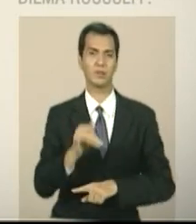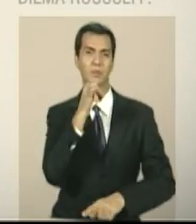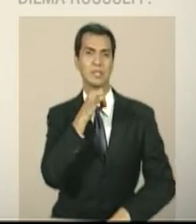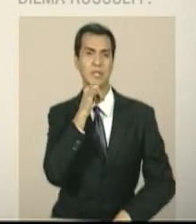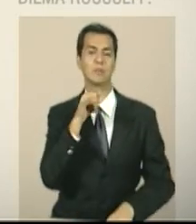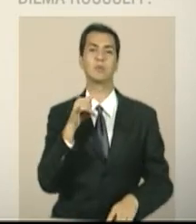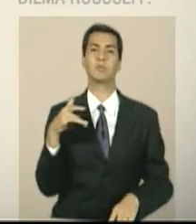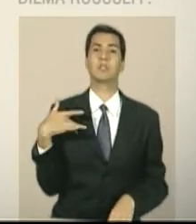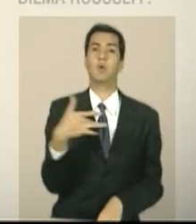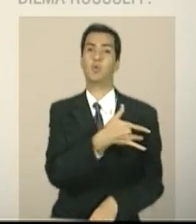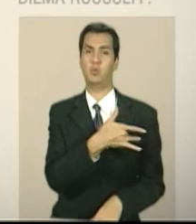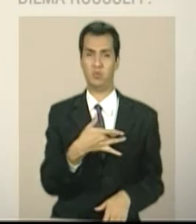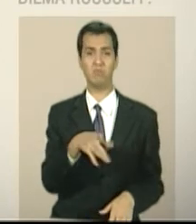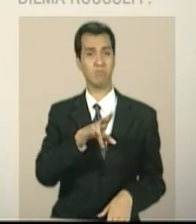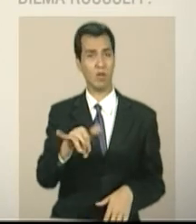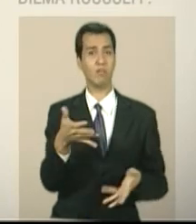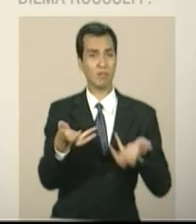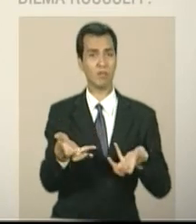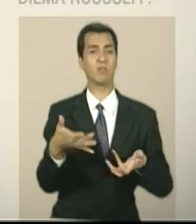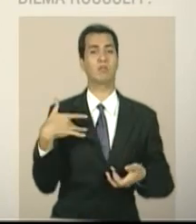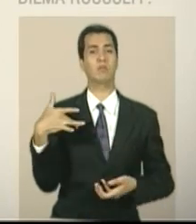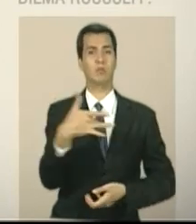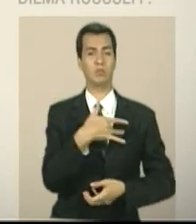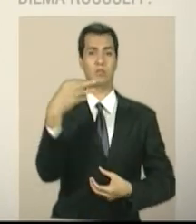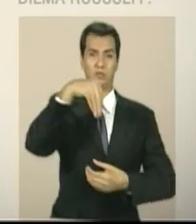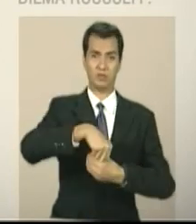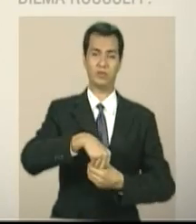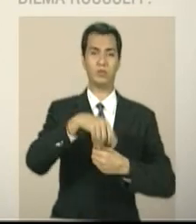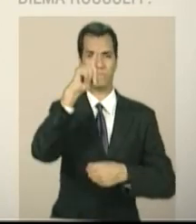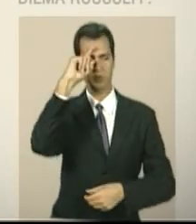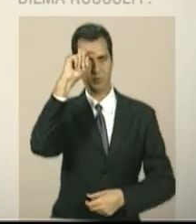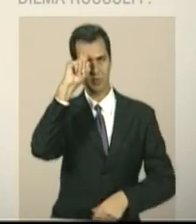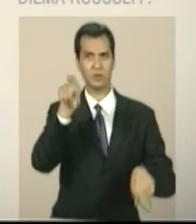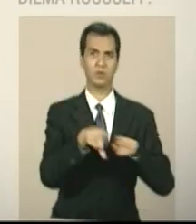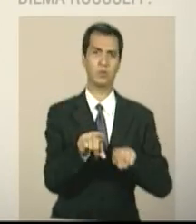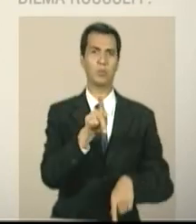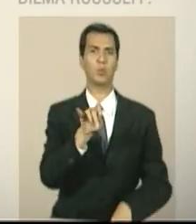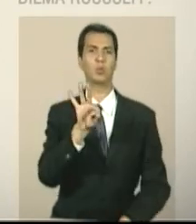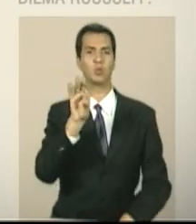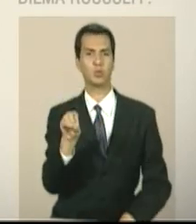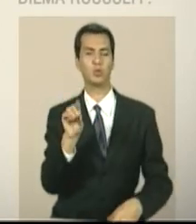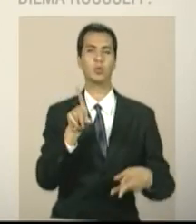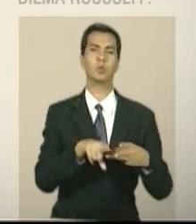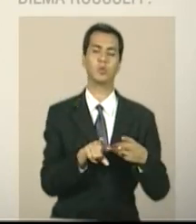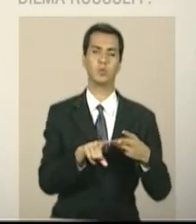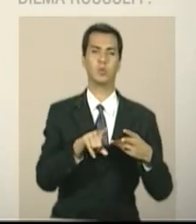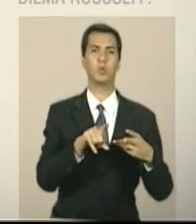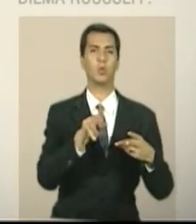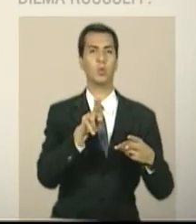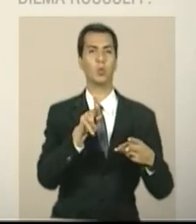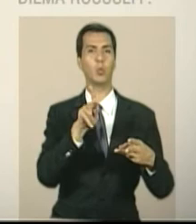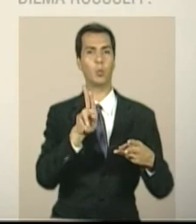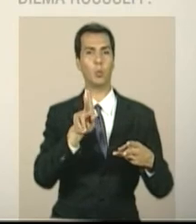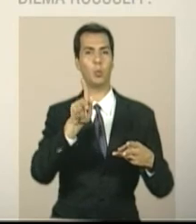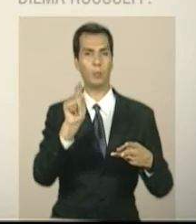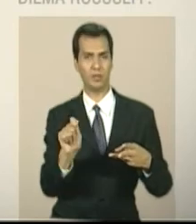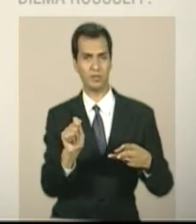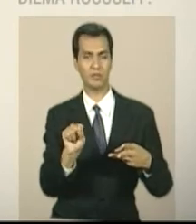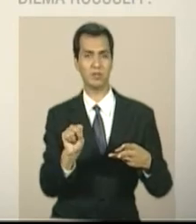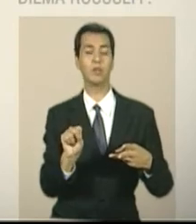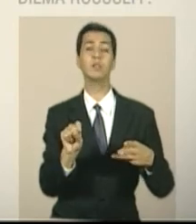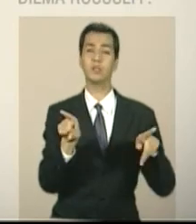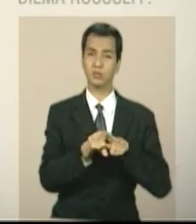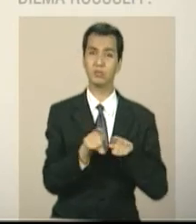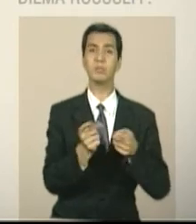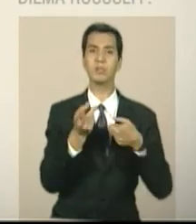principalmente buscaram atendimento Digno nos hospitais nos postos de saúde e nas unidades de pronto-atendimento as upas